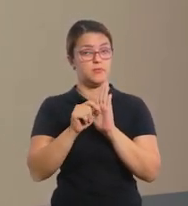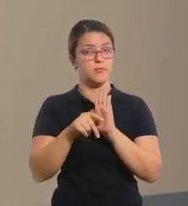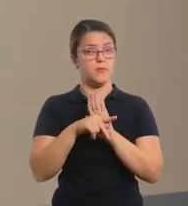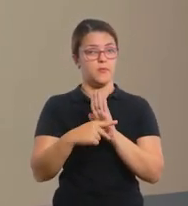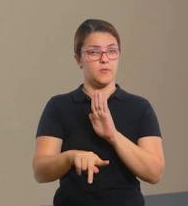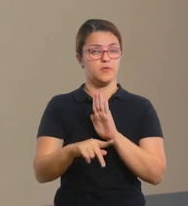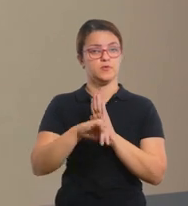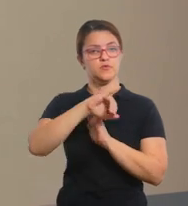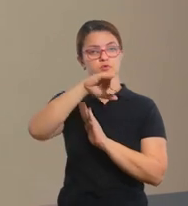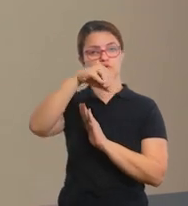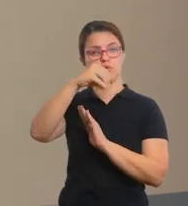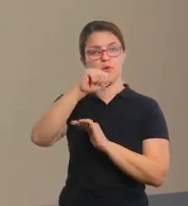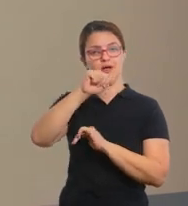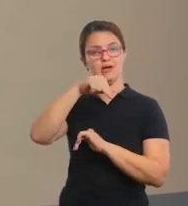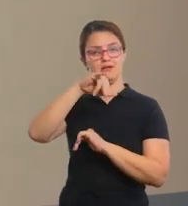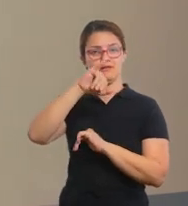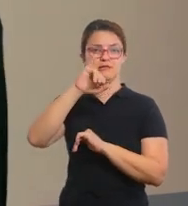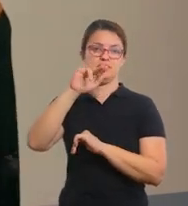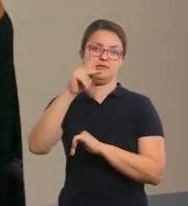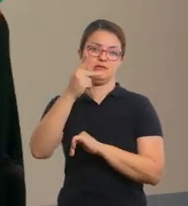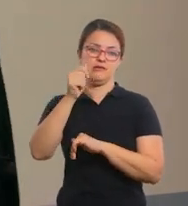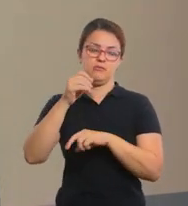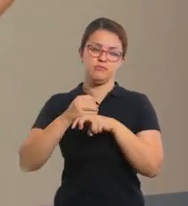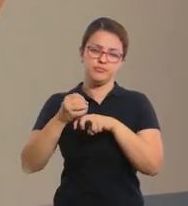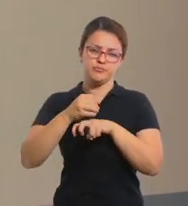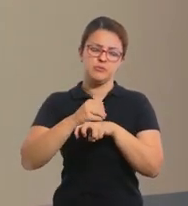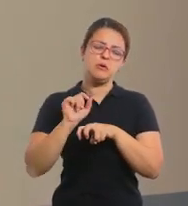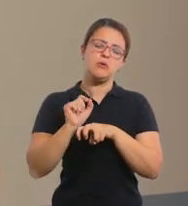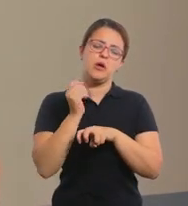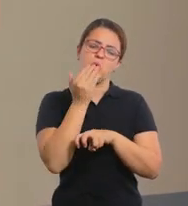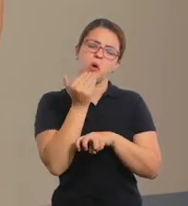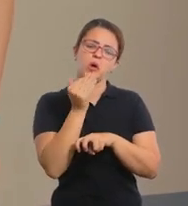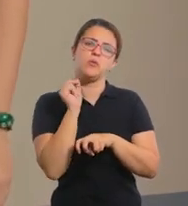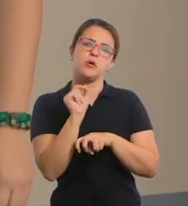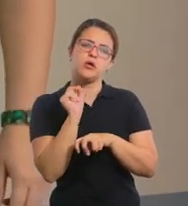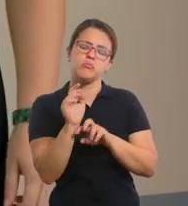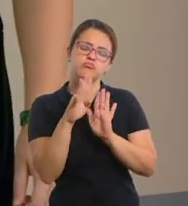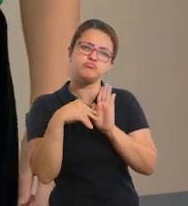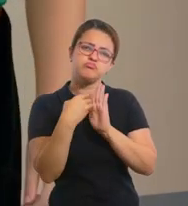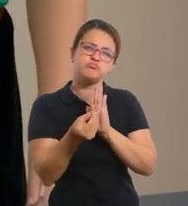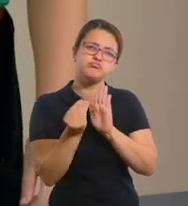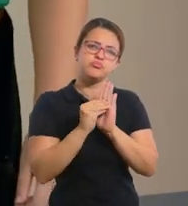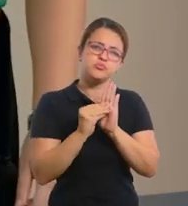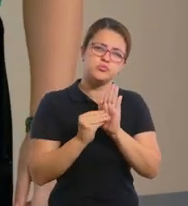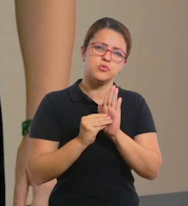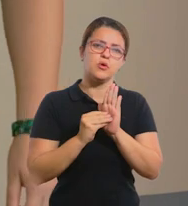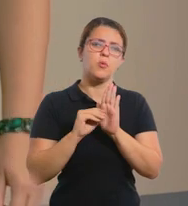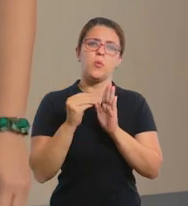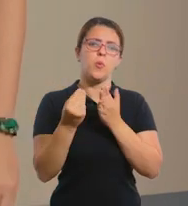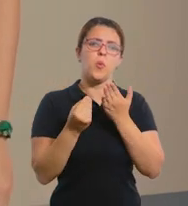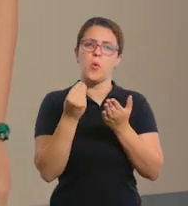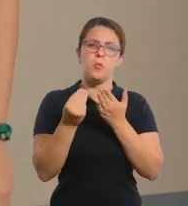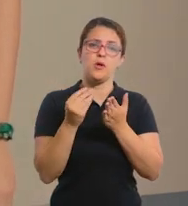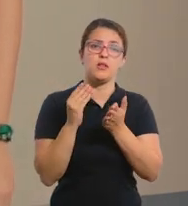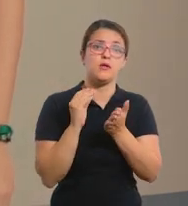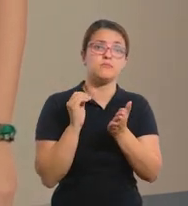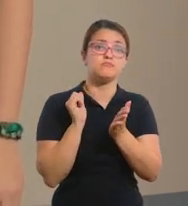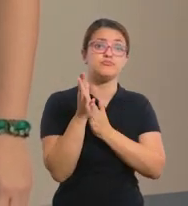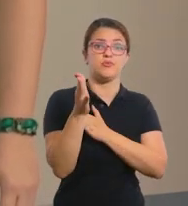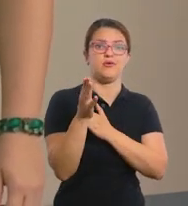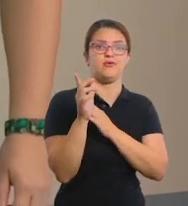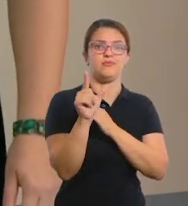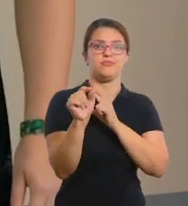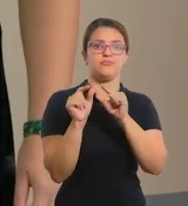técnica sobre a joaninha a joaninha se alimenta do que você vai procurar aqui no texto como ela se livra dos outros